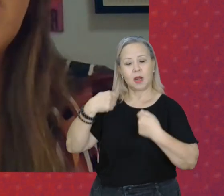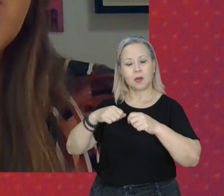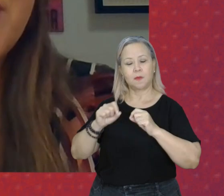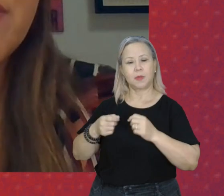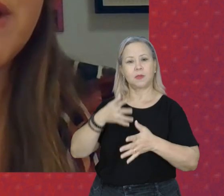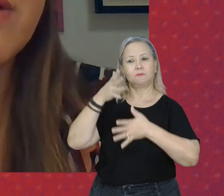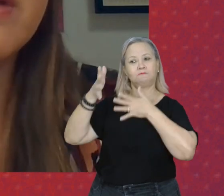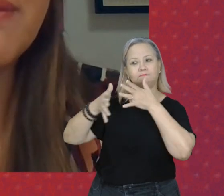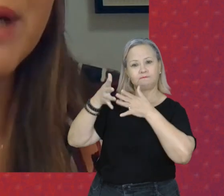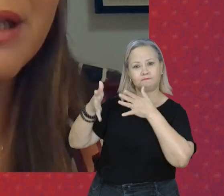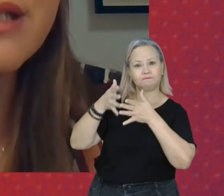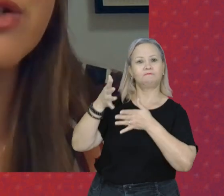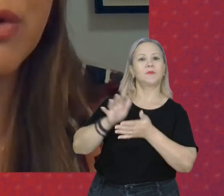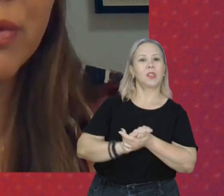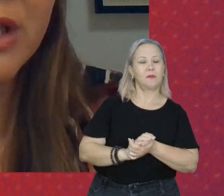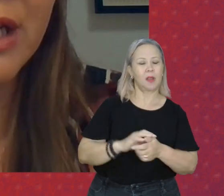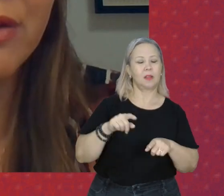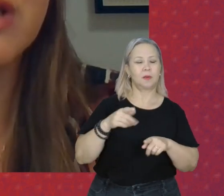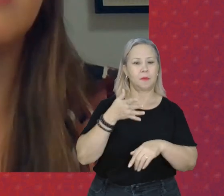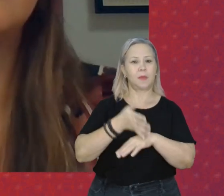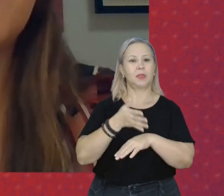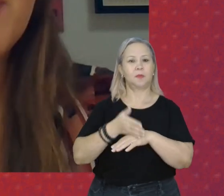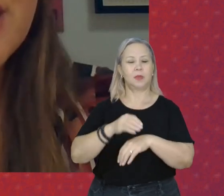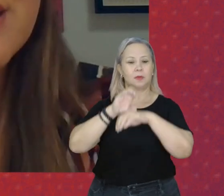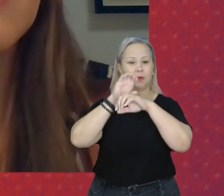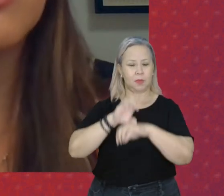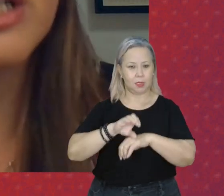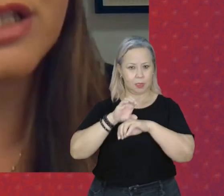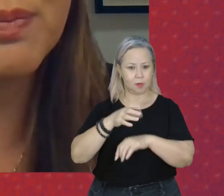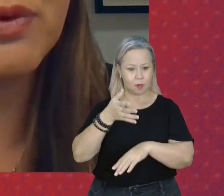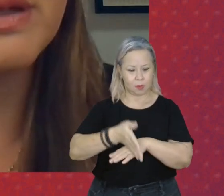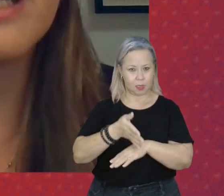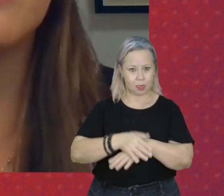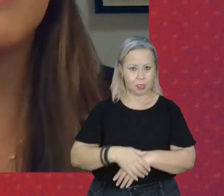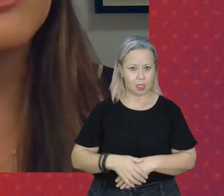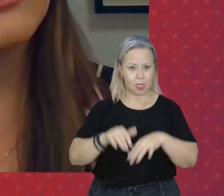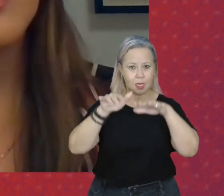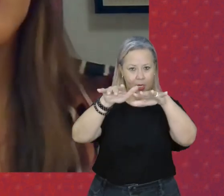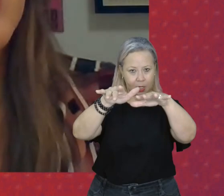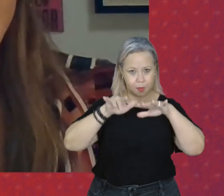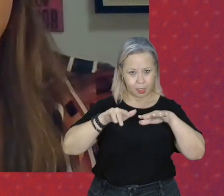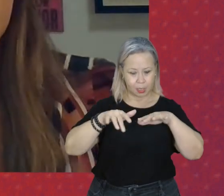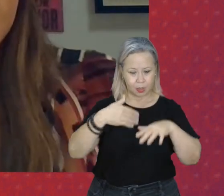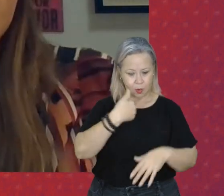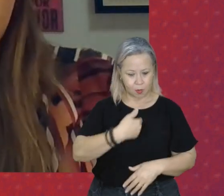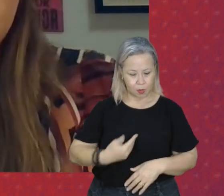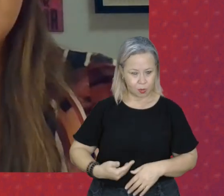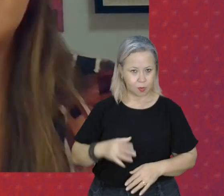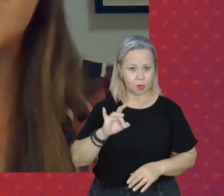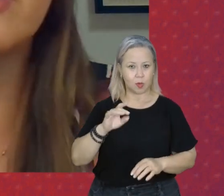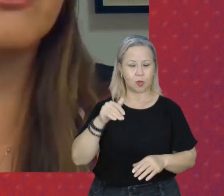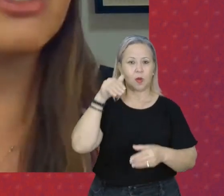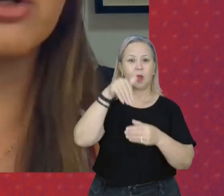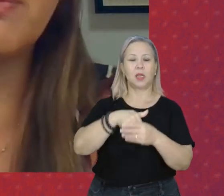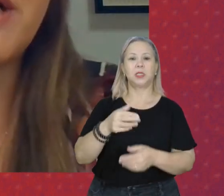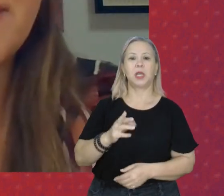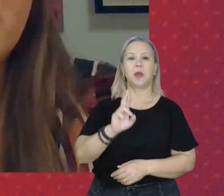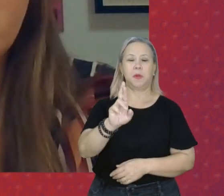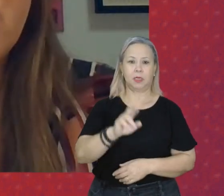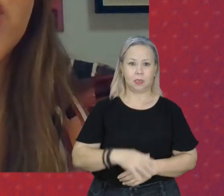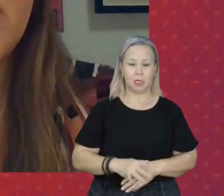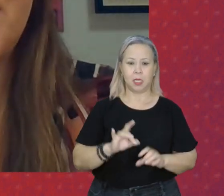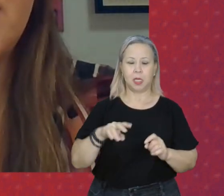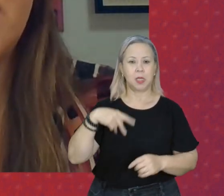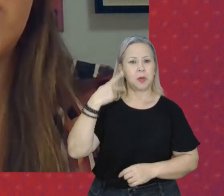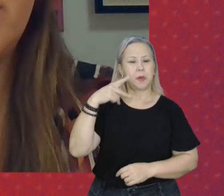e por igualdade de participação também nesses conselhos, também nas audiências públicas. Não é só elegendo representantes, não é só no